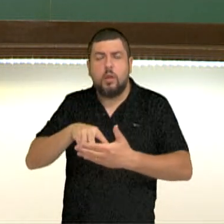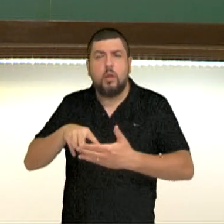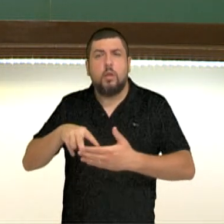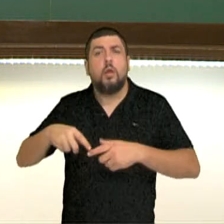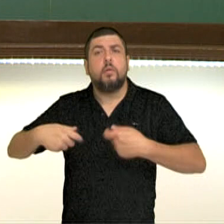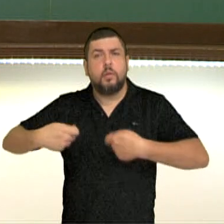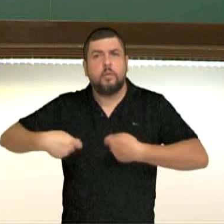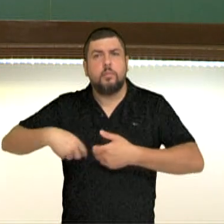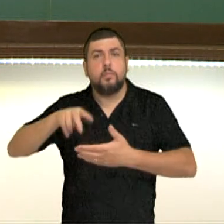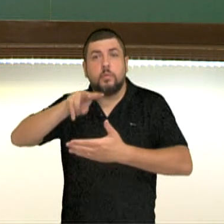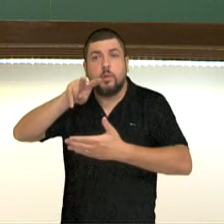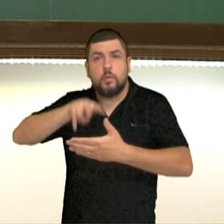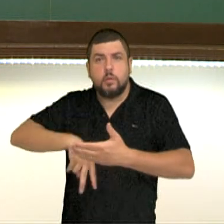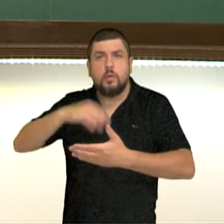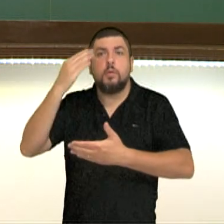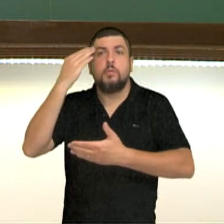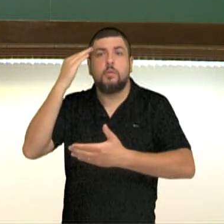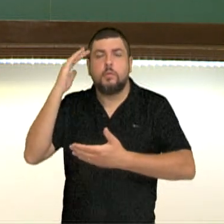obra resenhada.